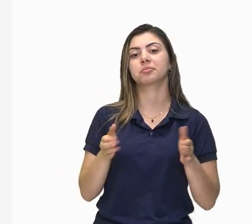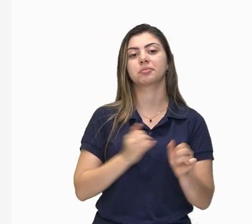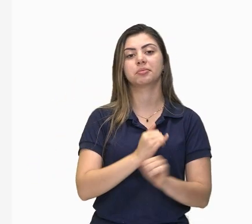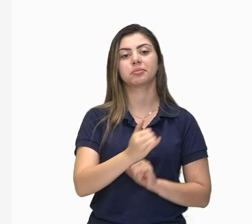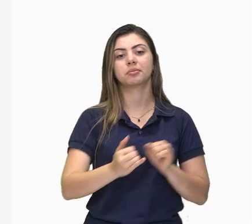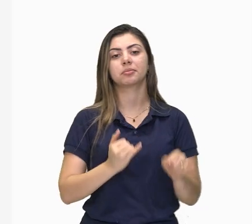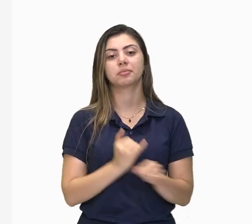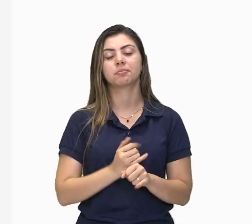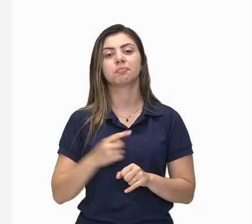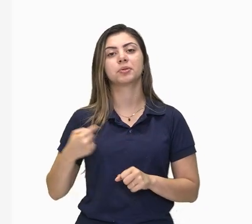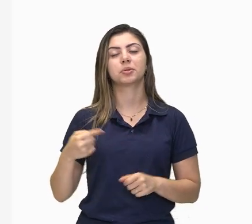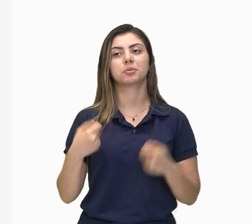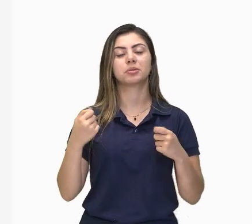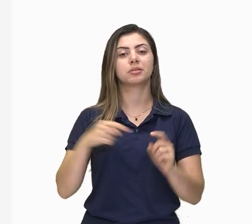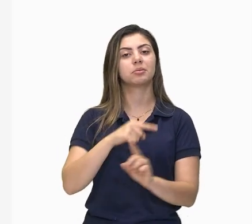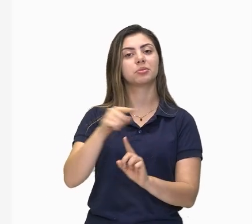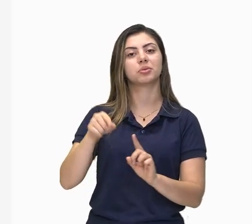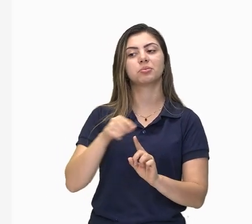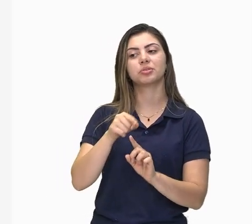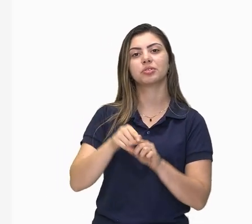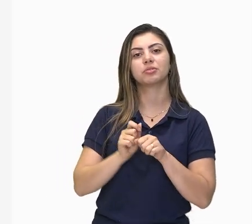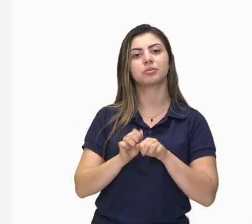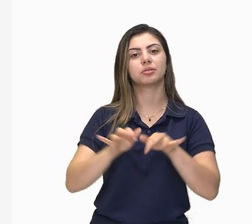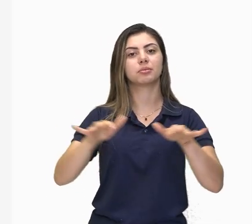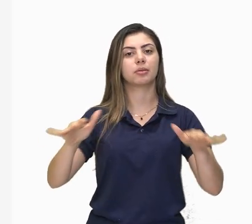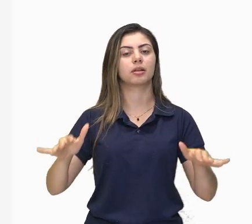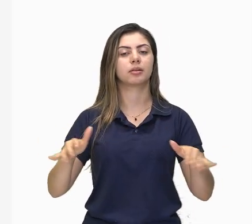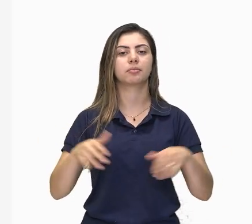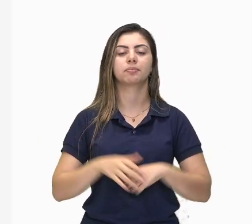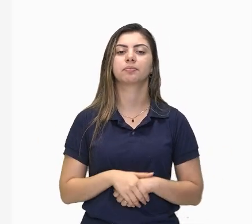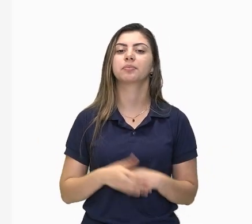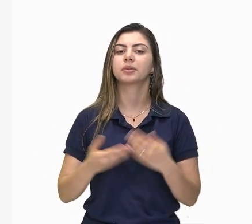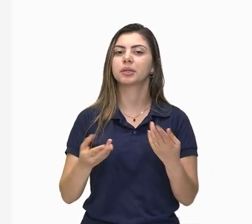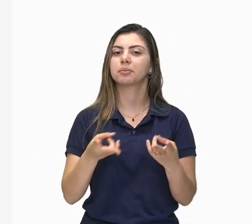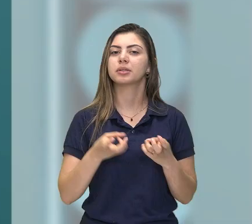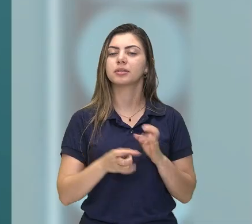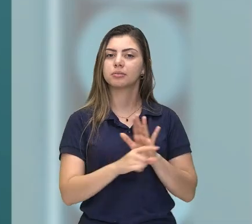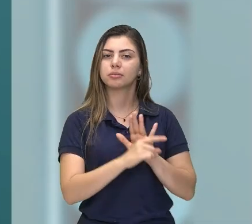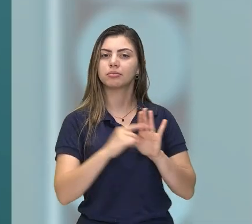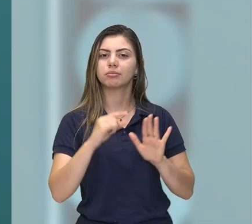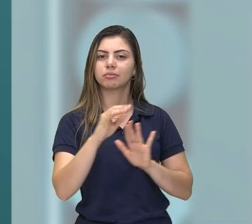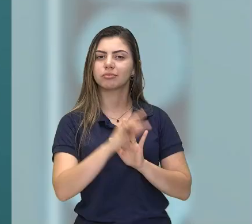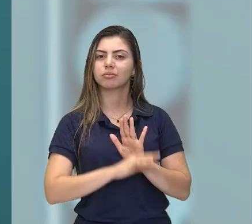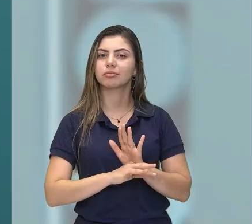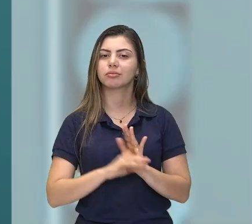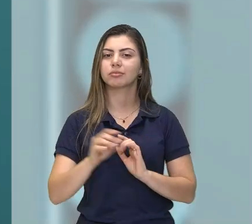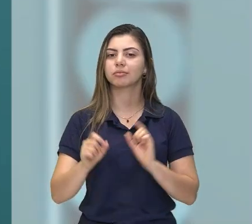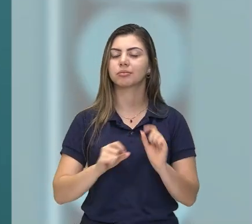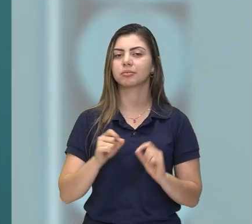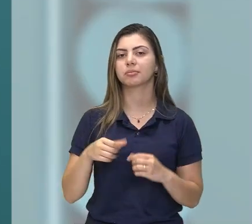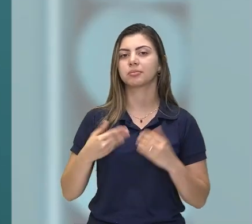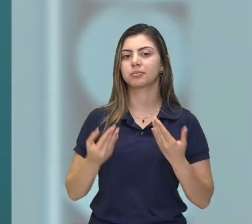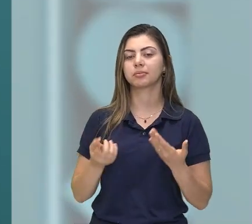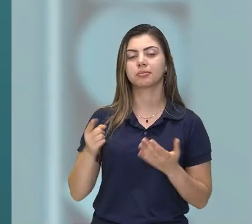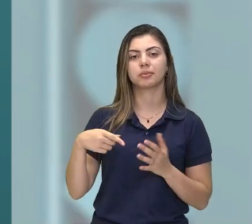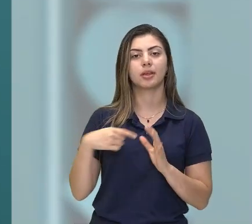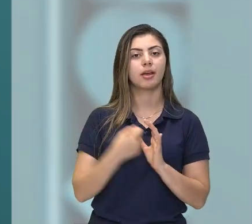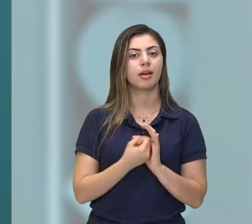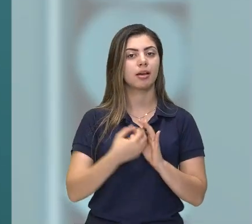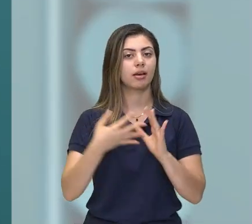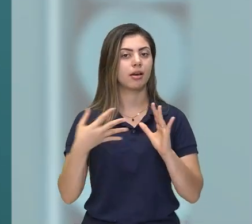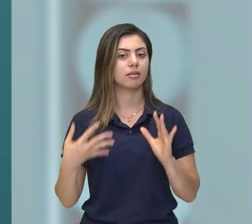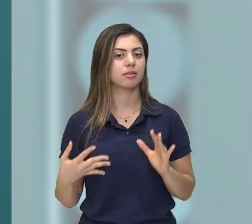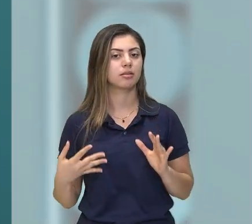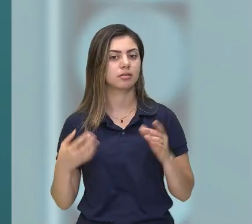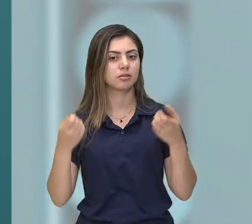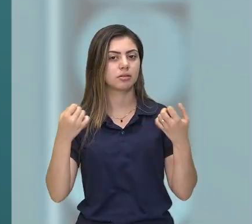precisa ser alcançado. Então, na última parte do texto, já que um dos elementos aí que são trabalhados a